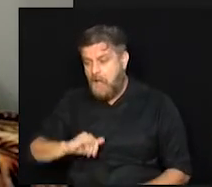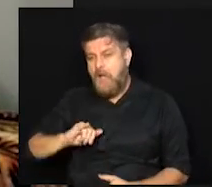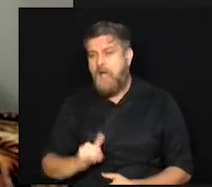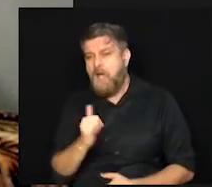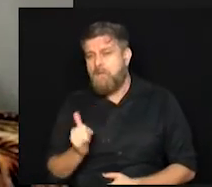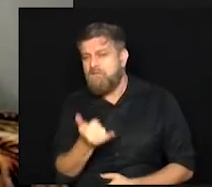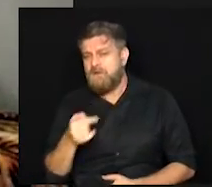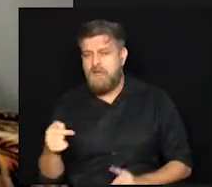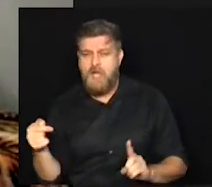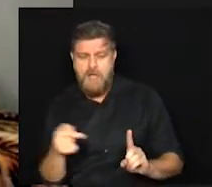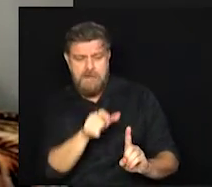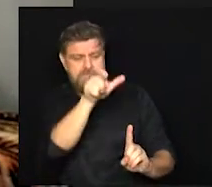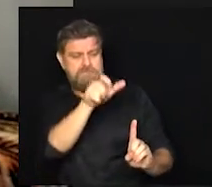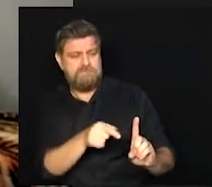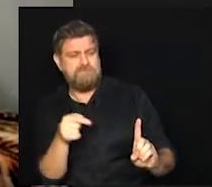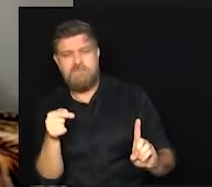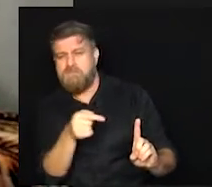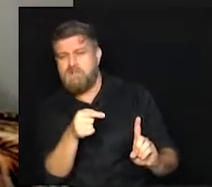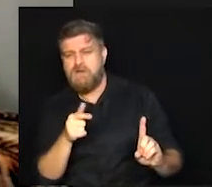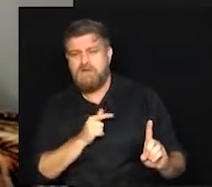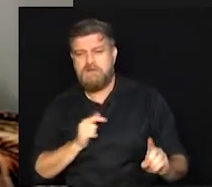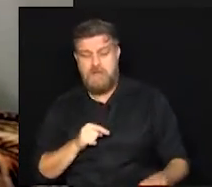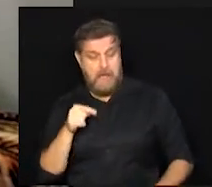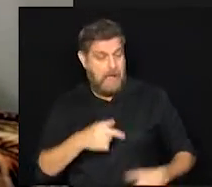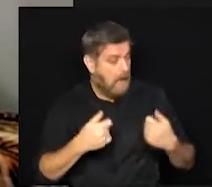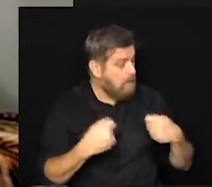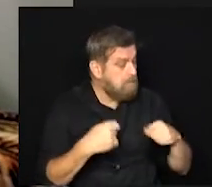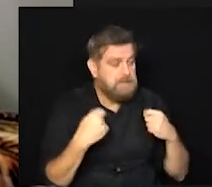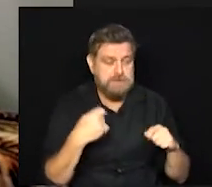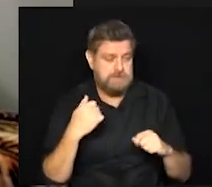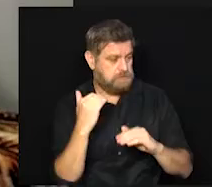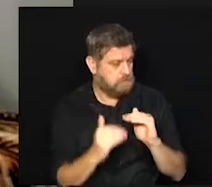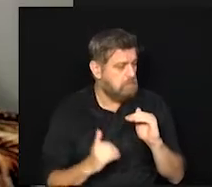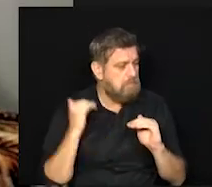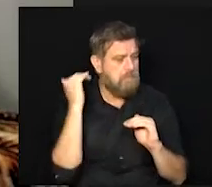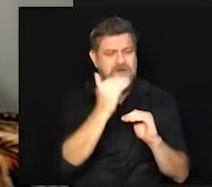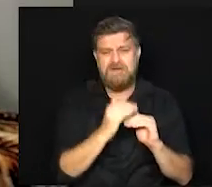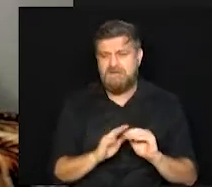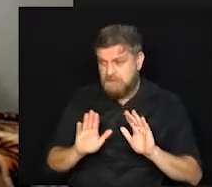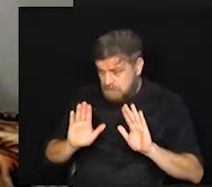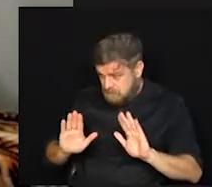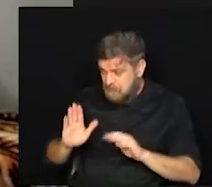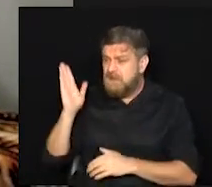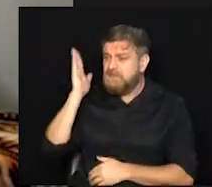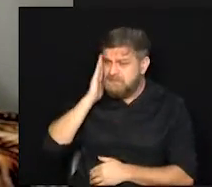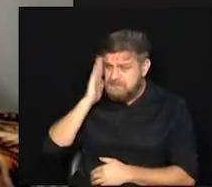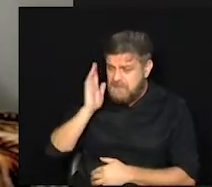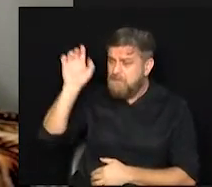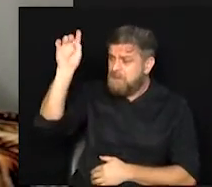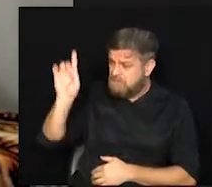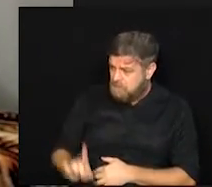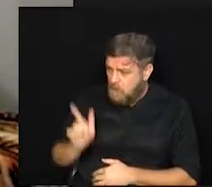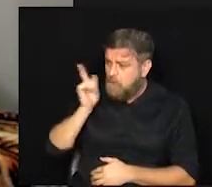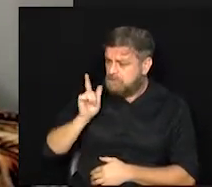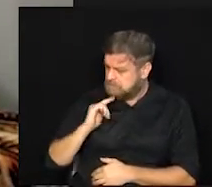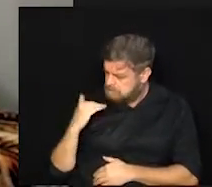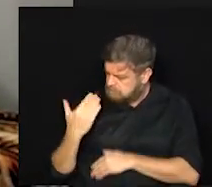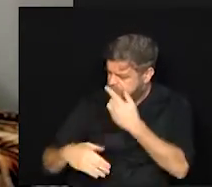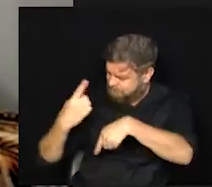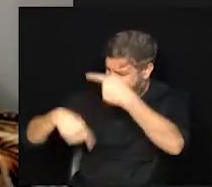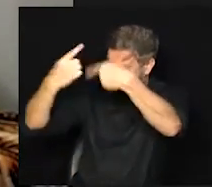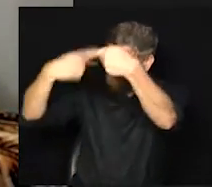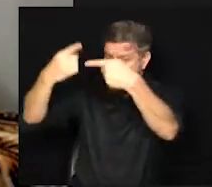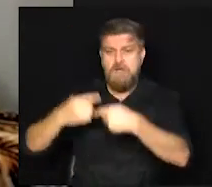tratada como questões de superação. Não que a pessoa com deficiência não se supera, ela se supera, ela acaba